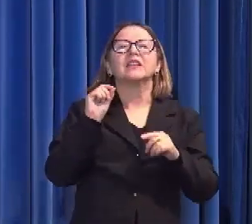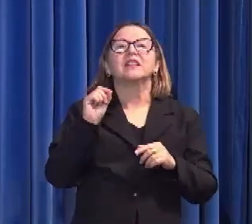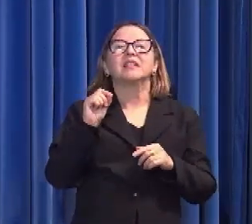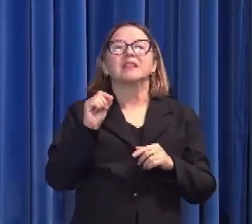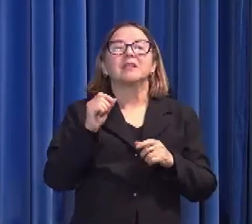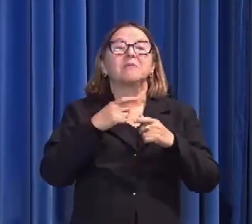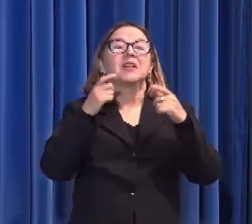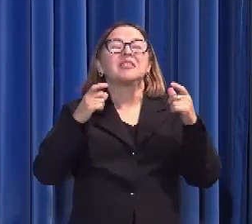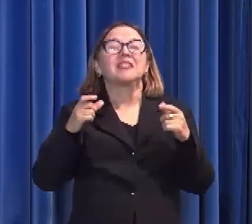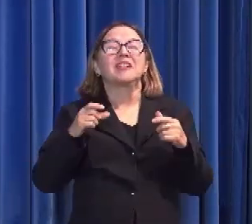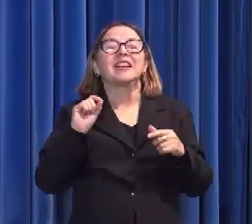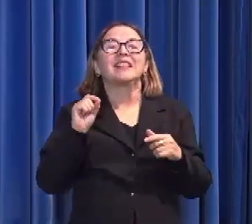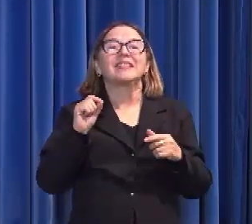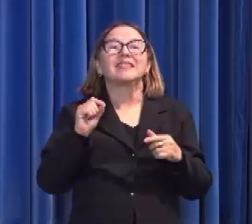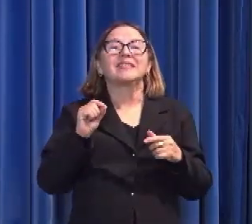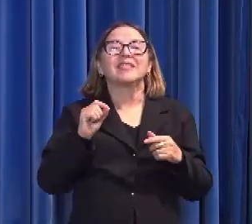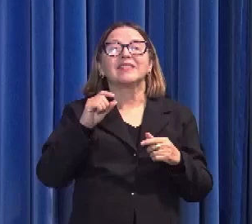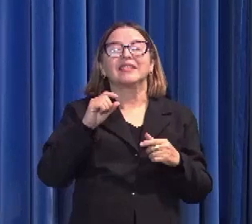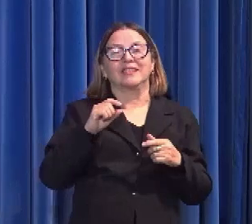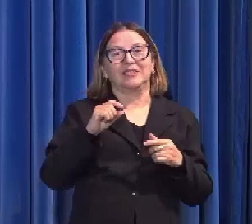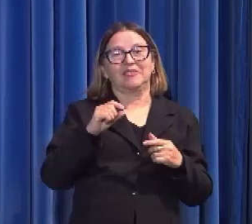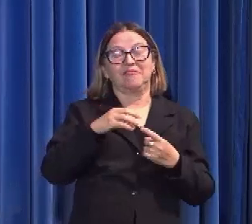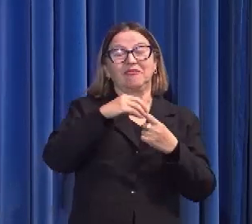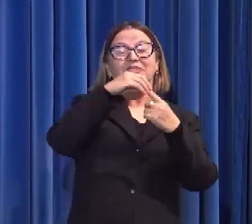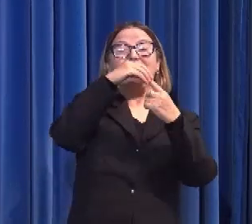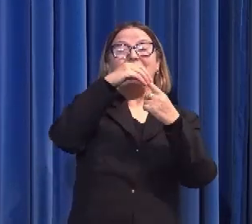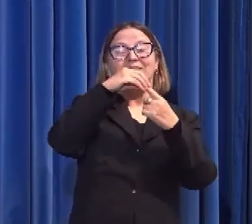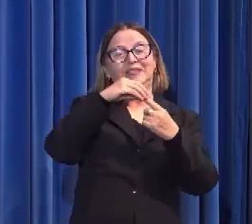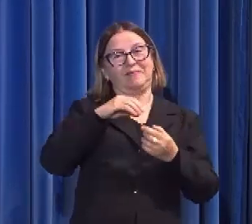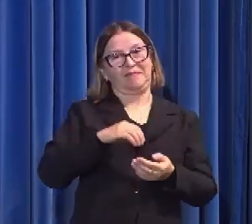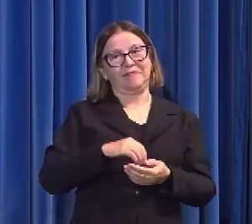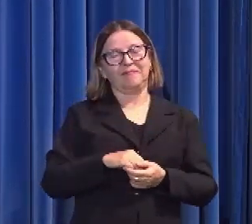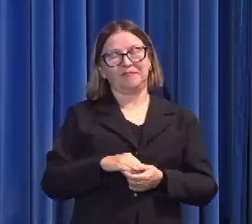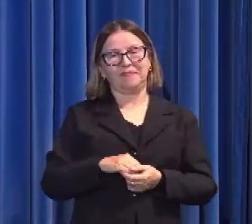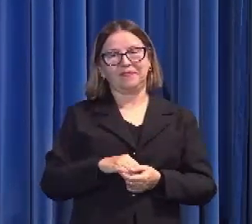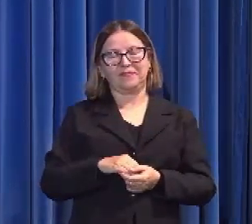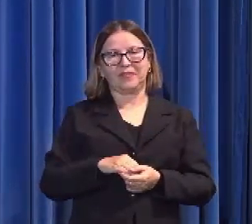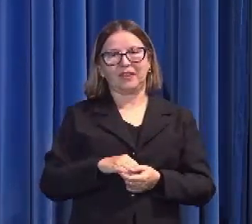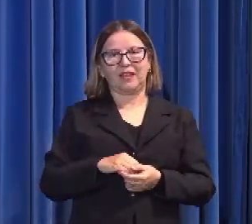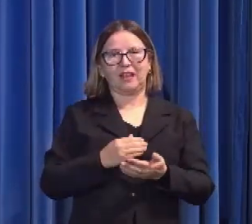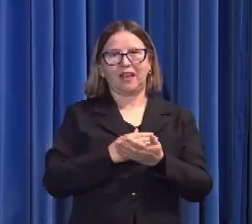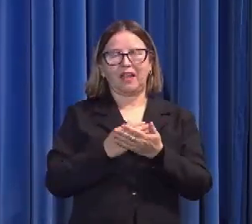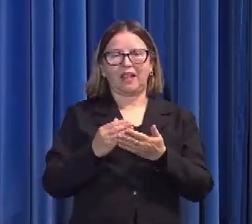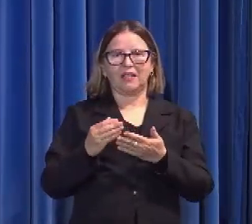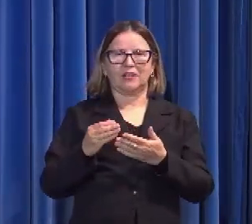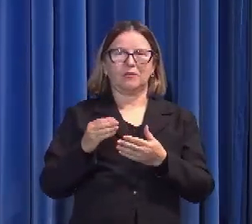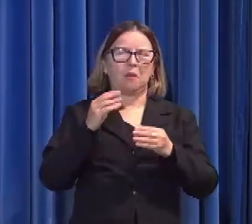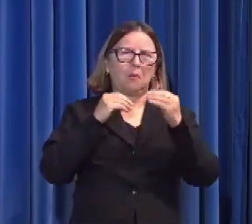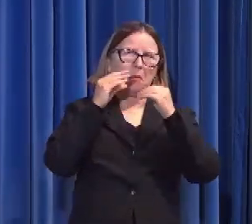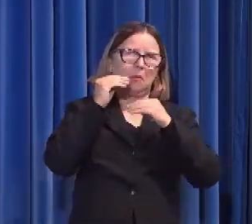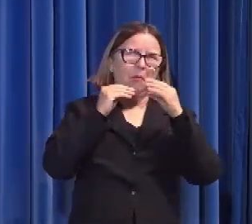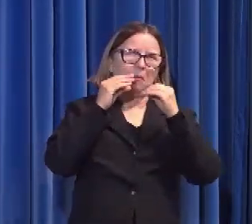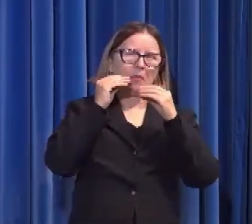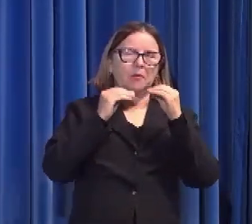é o que manda quem é o que está na cabeça a discussão dos discípulos quem é que